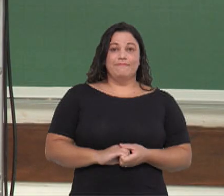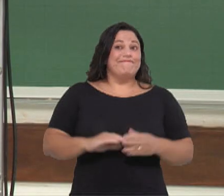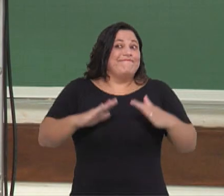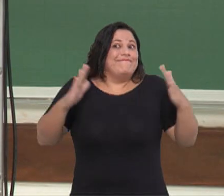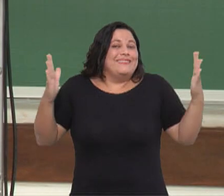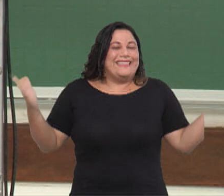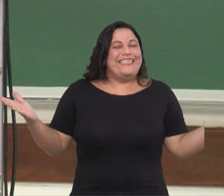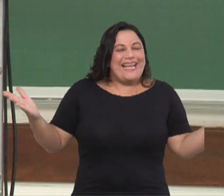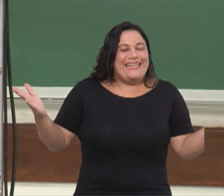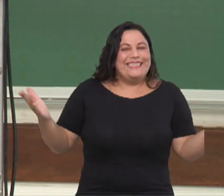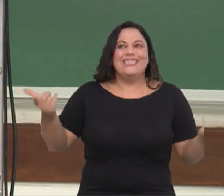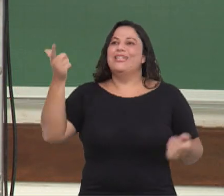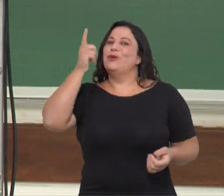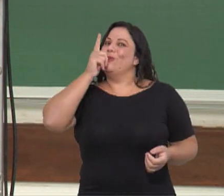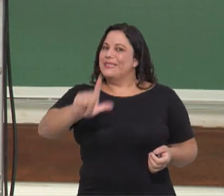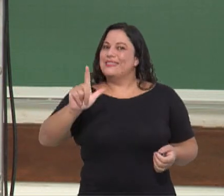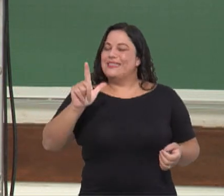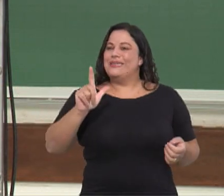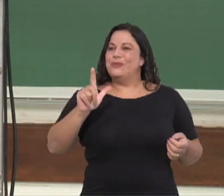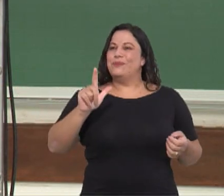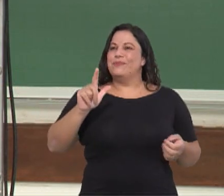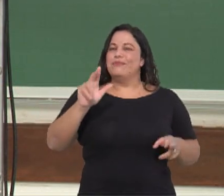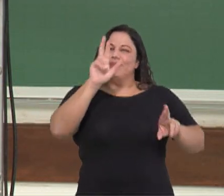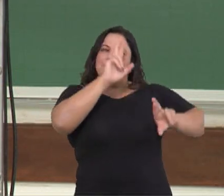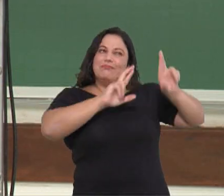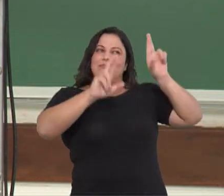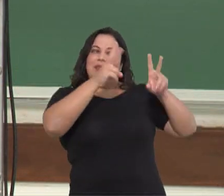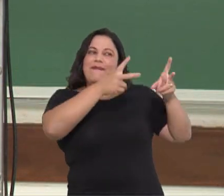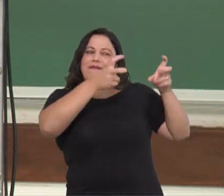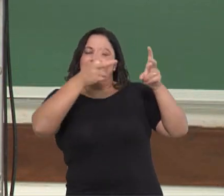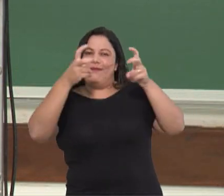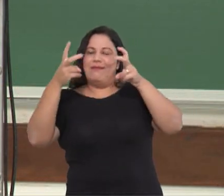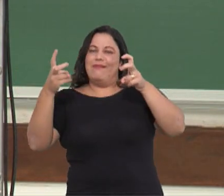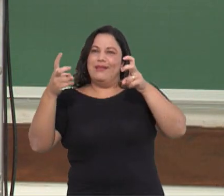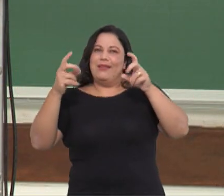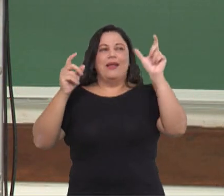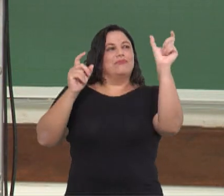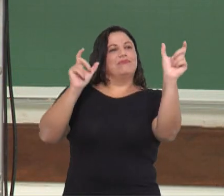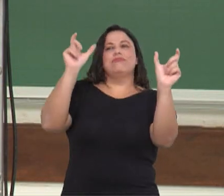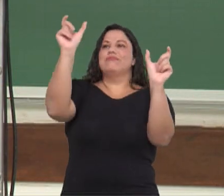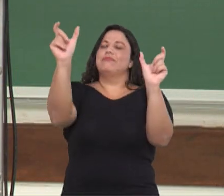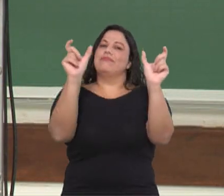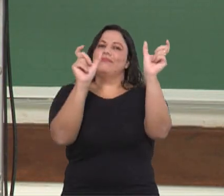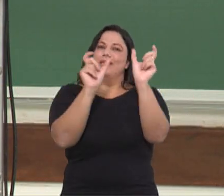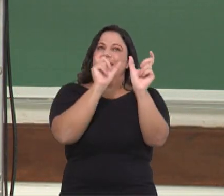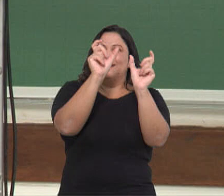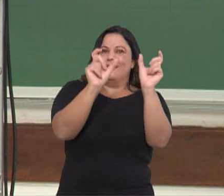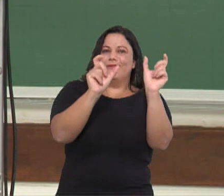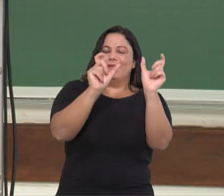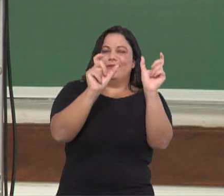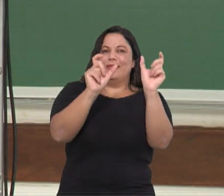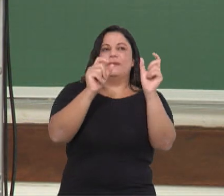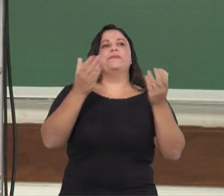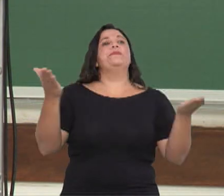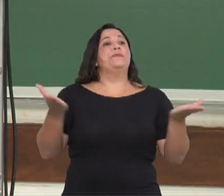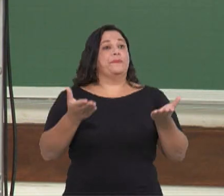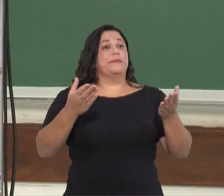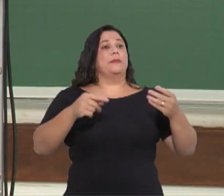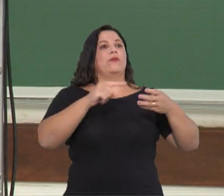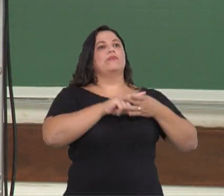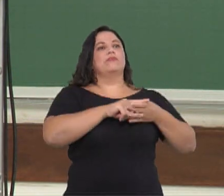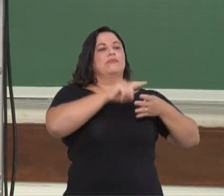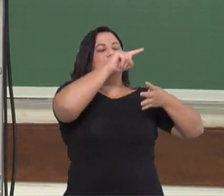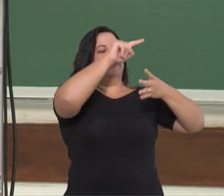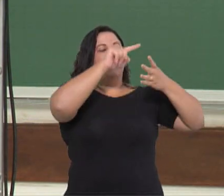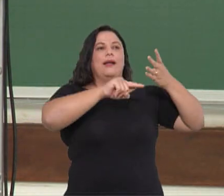E aí, pessoal, conseguiu analisar ali as nossas palavrinhas para ver se a gente consegue chegar a um resultado? Trouxe aqui para vocês